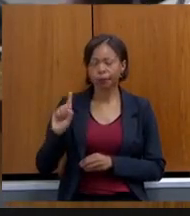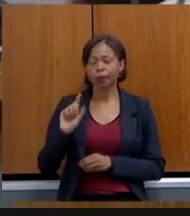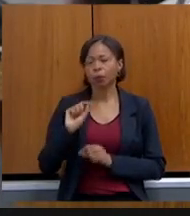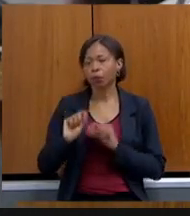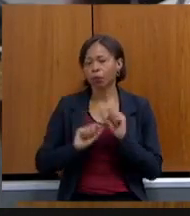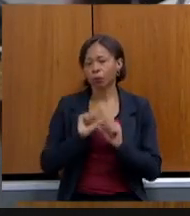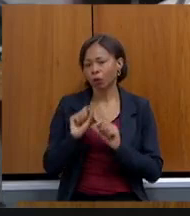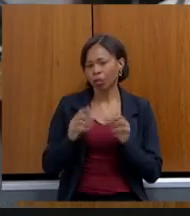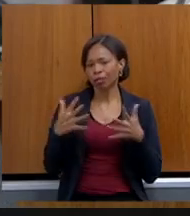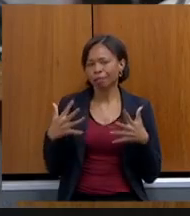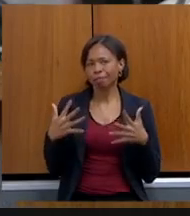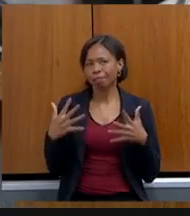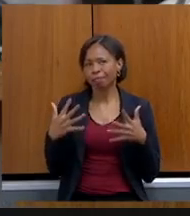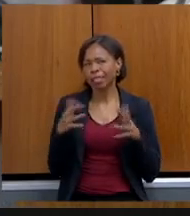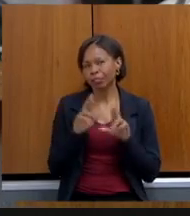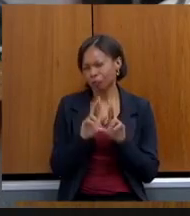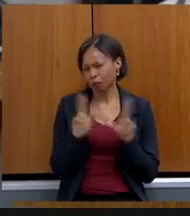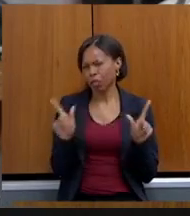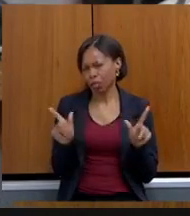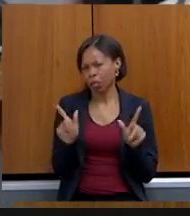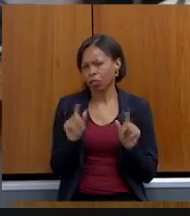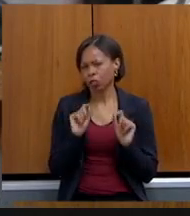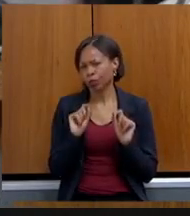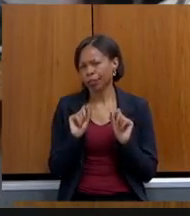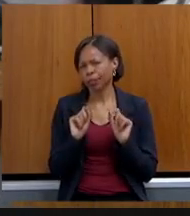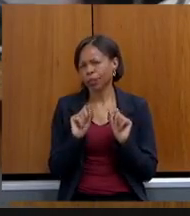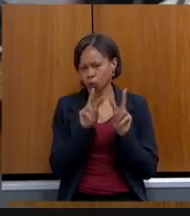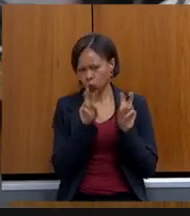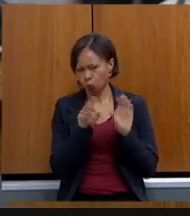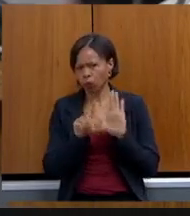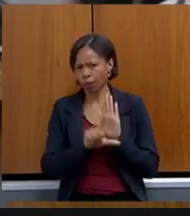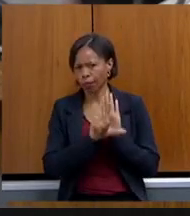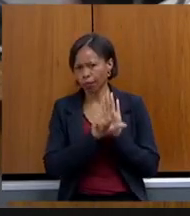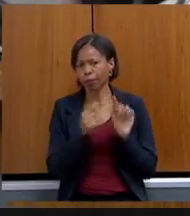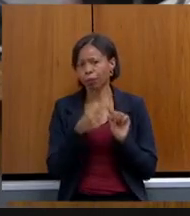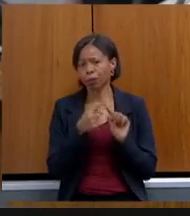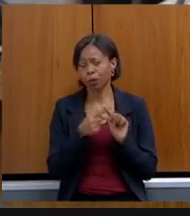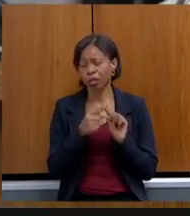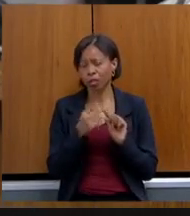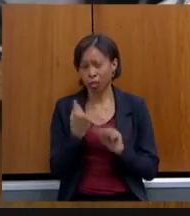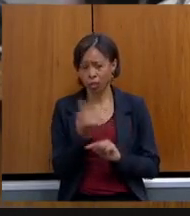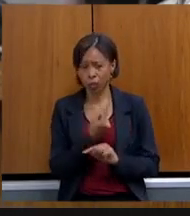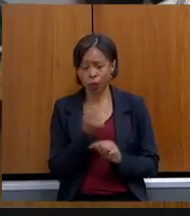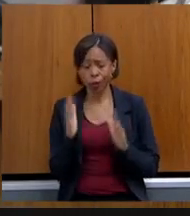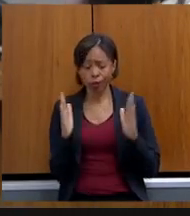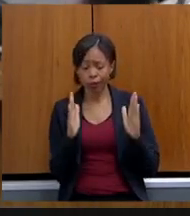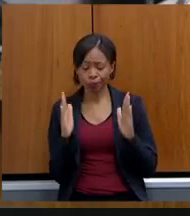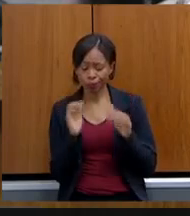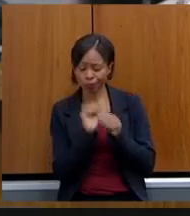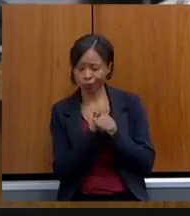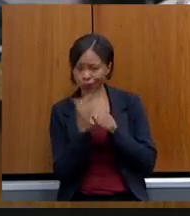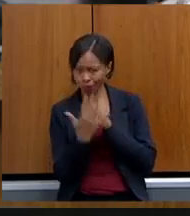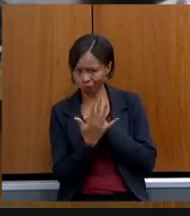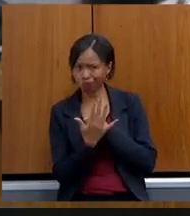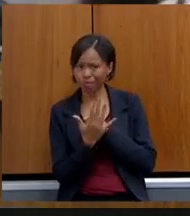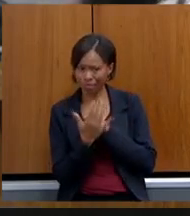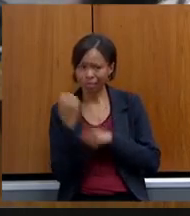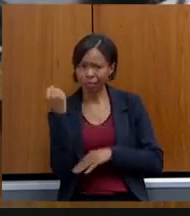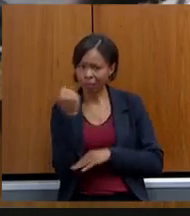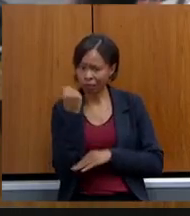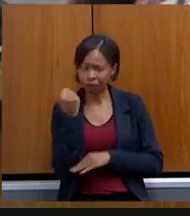ao não cumprimento na observação da Lei Porque estávamos no período né estamos no período de calamidade pública inclusive